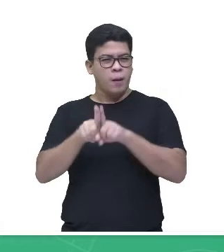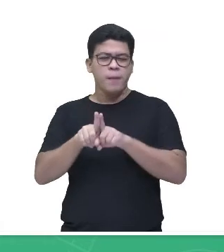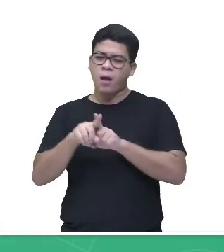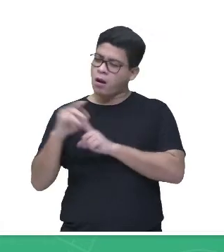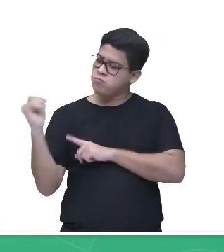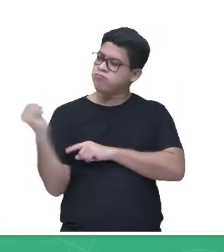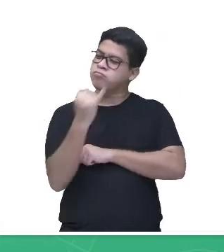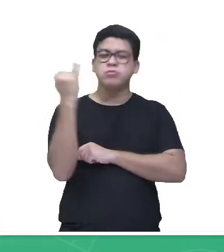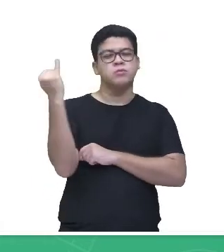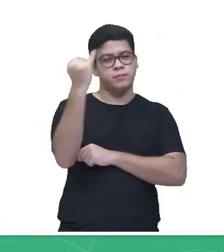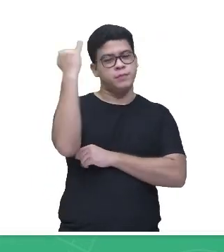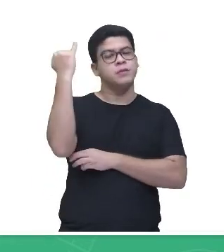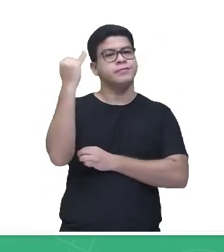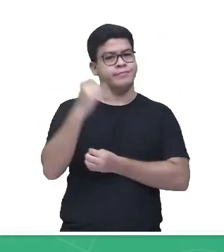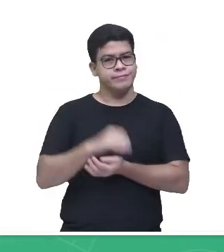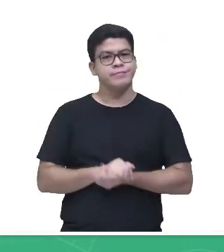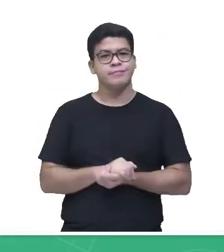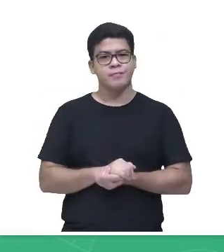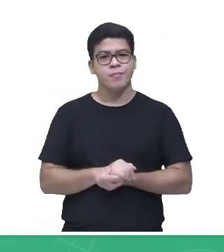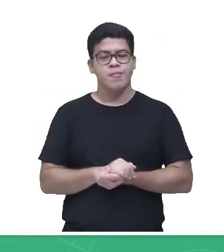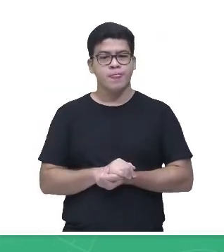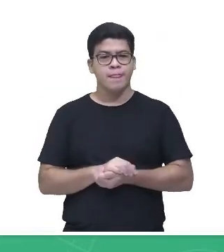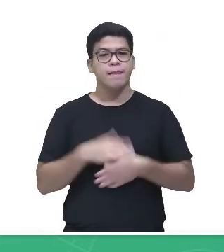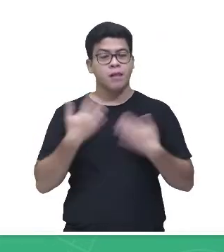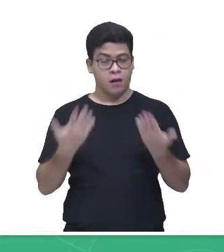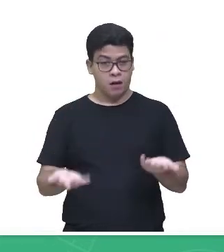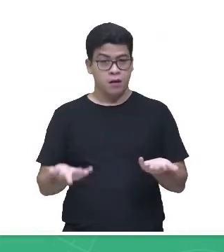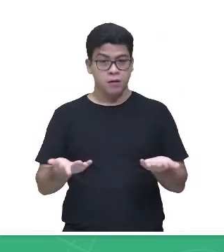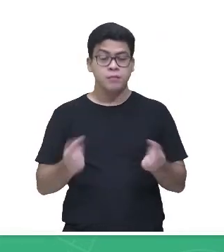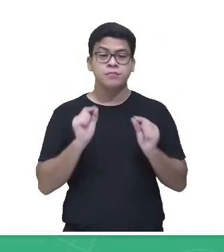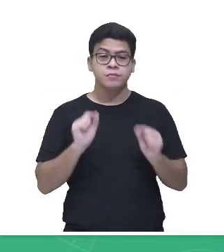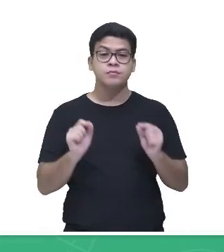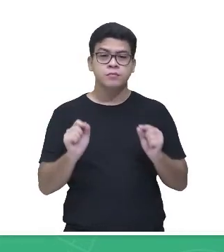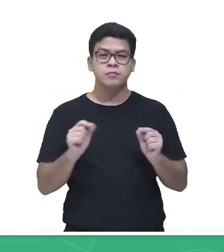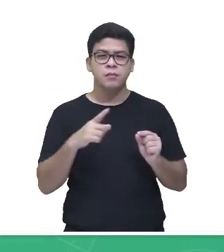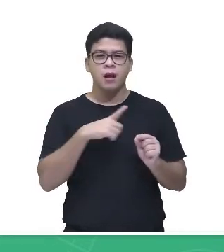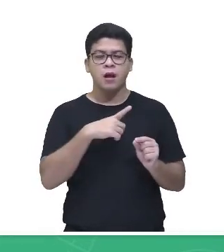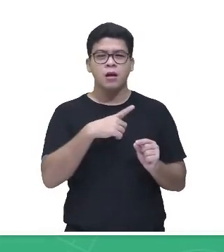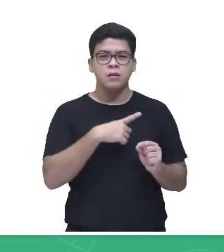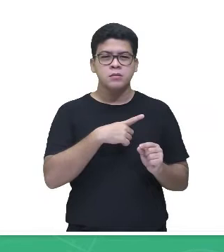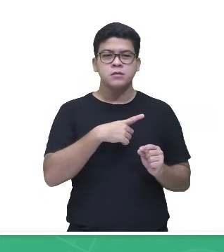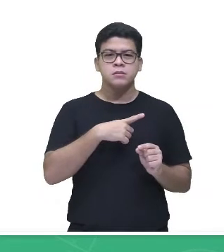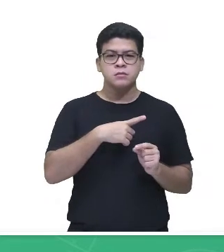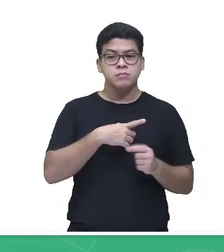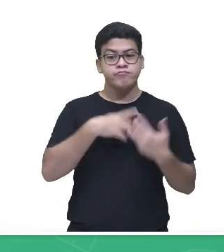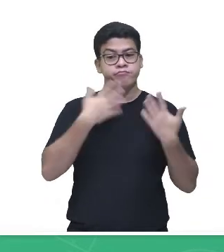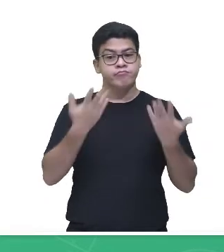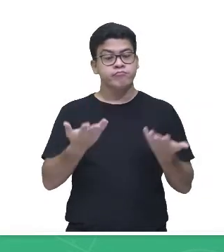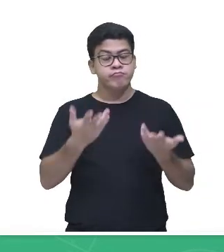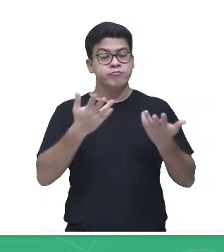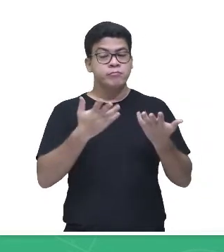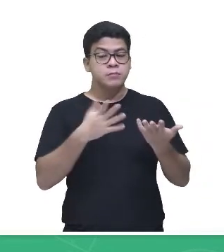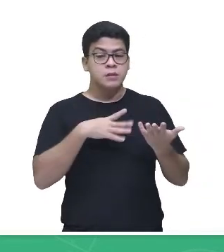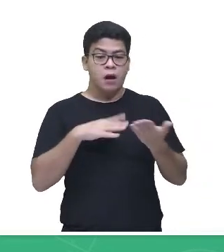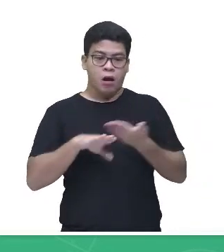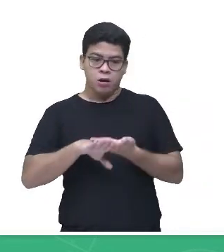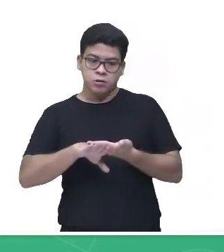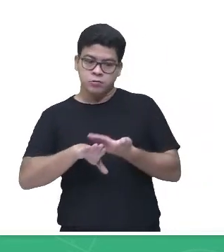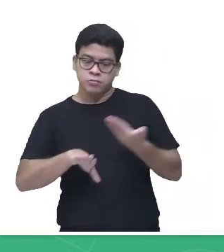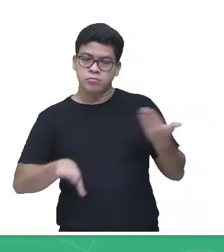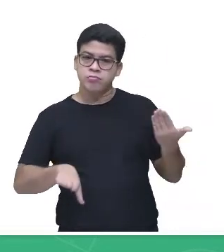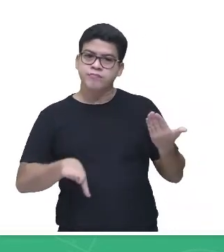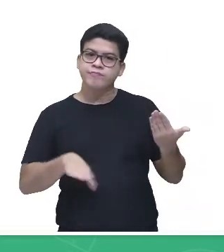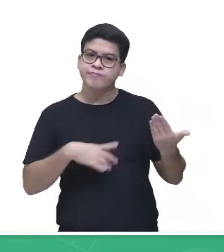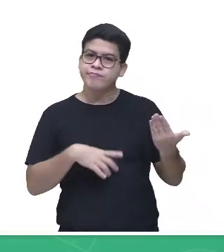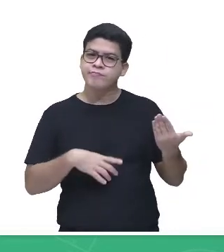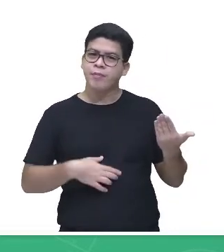primordiais também. Essa educação também ela vai estabelecer para a sua população, porém ela vai excluir os servos. Então,